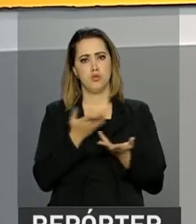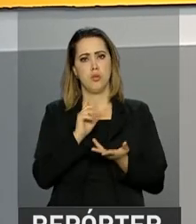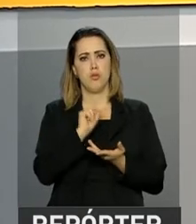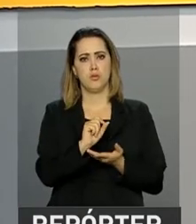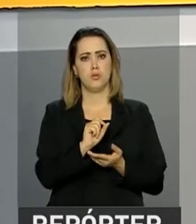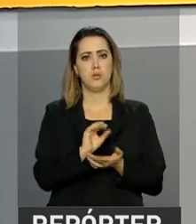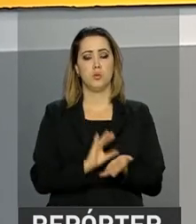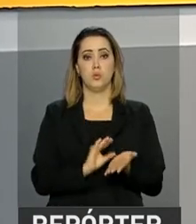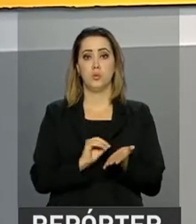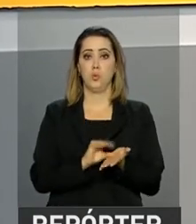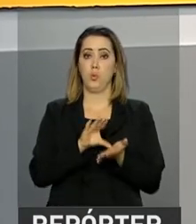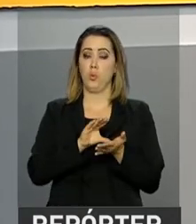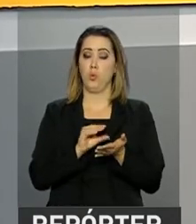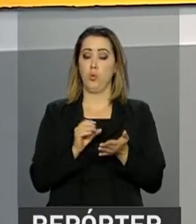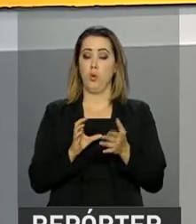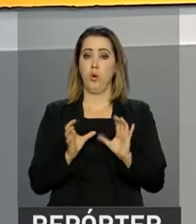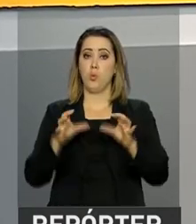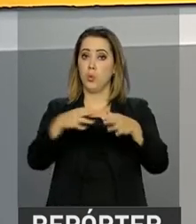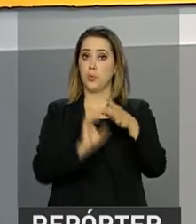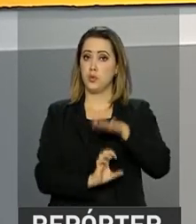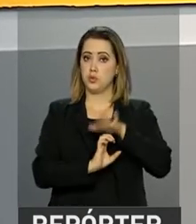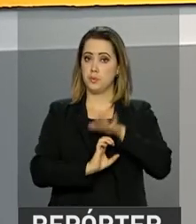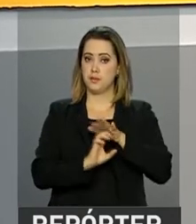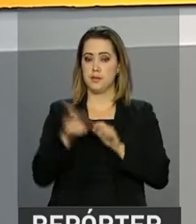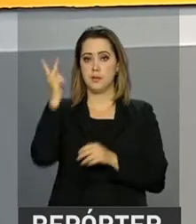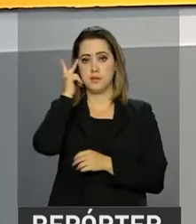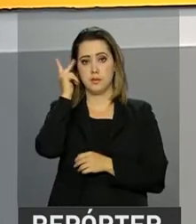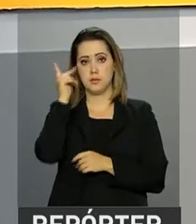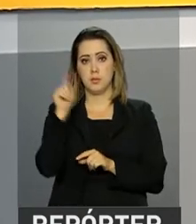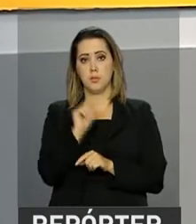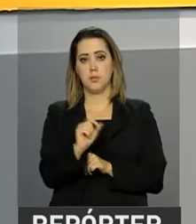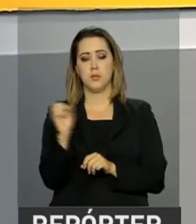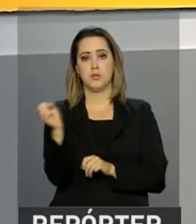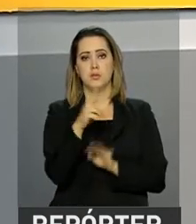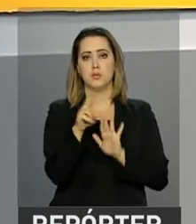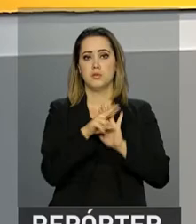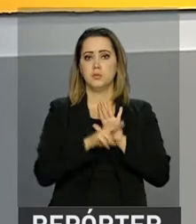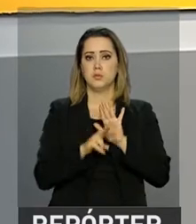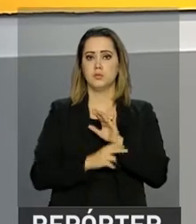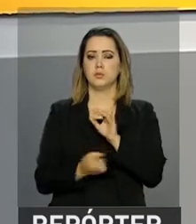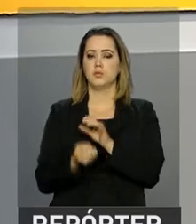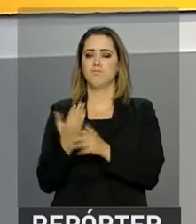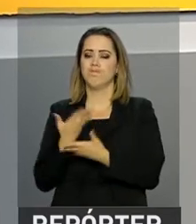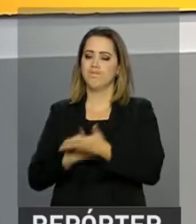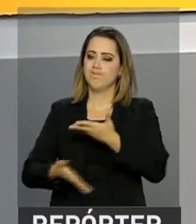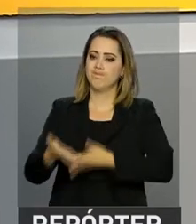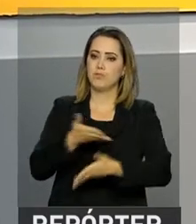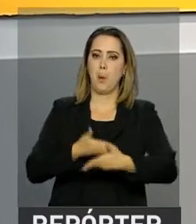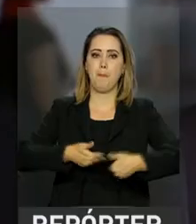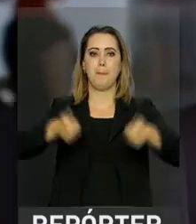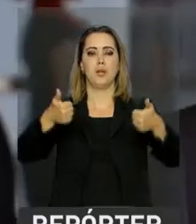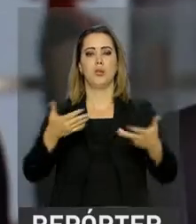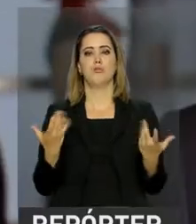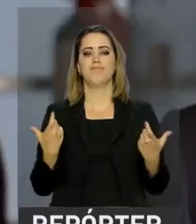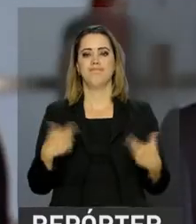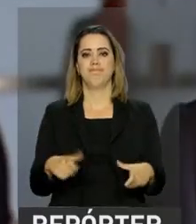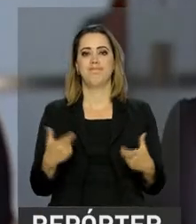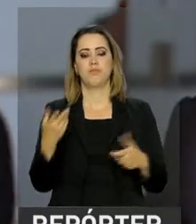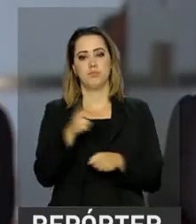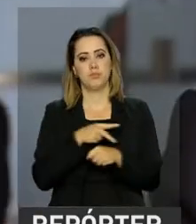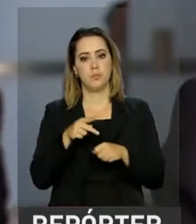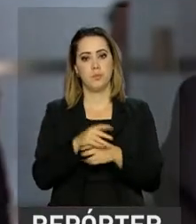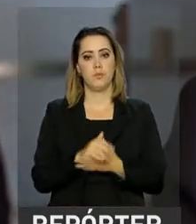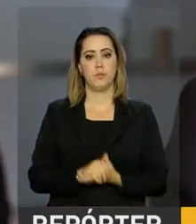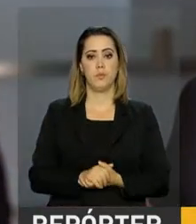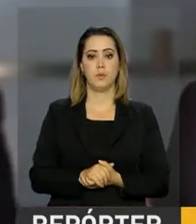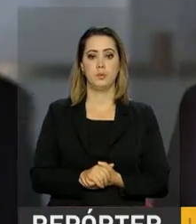pouco a investidores estrangeiros em São Paulo que as reformas criam um ambiente positivo no país. A